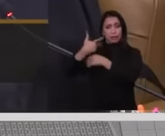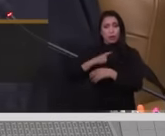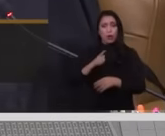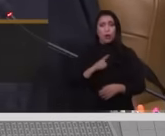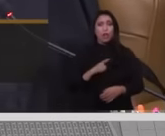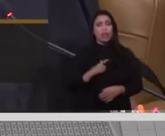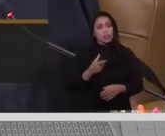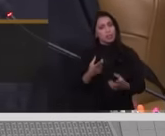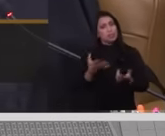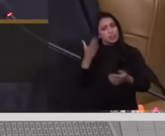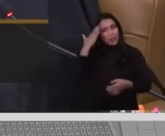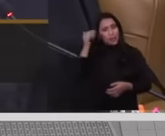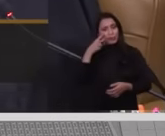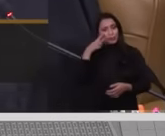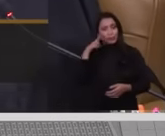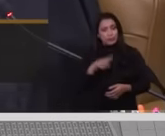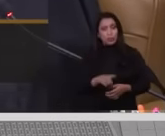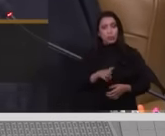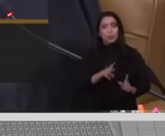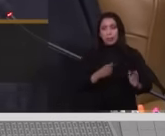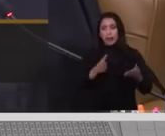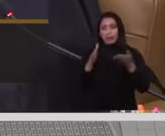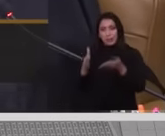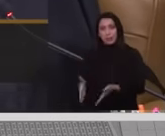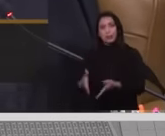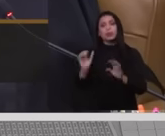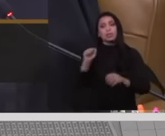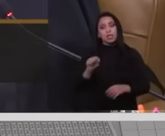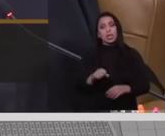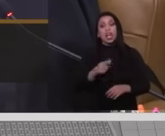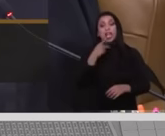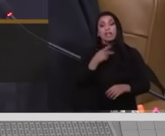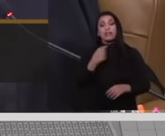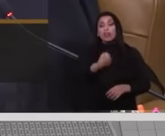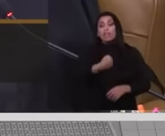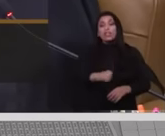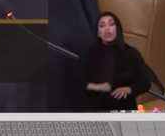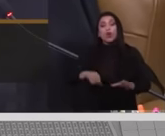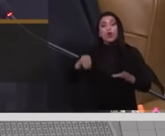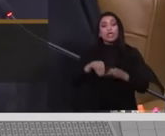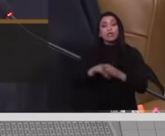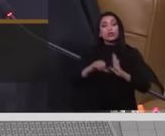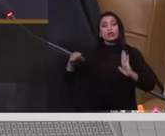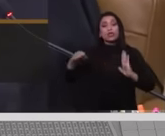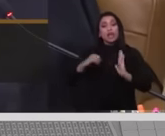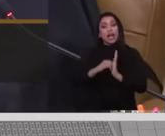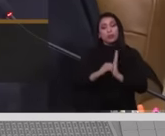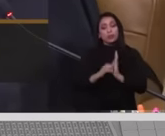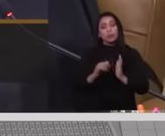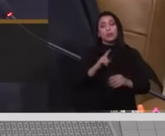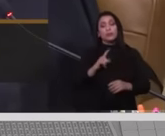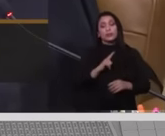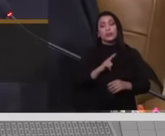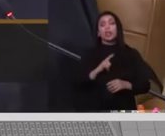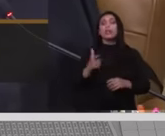adesão aos atos, inclusive ao vandalismo, à medida em que afirmou que defecaria no Senado. Aí a fala do ministro